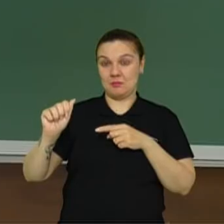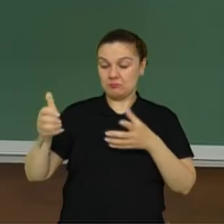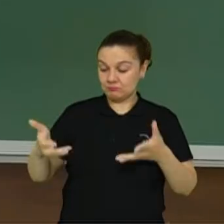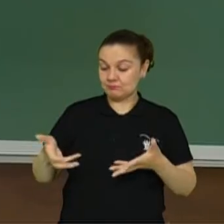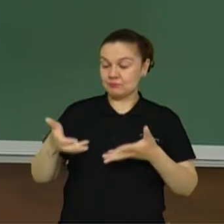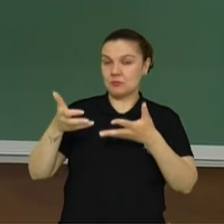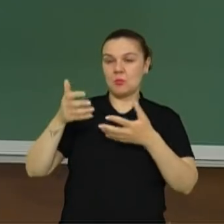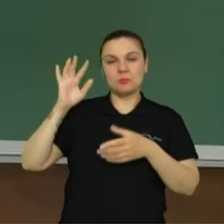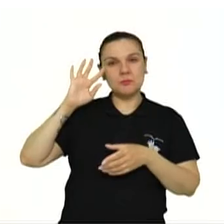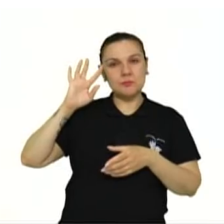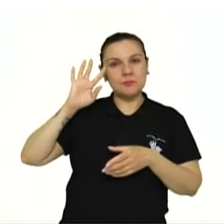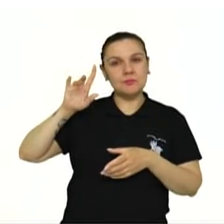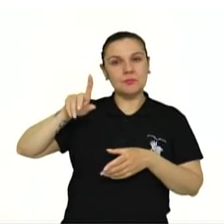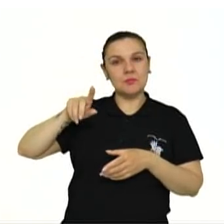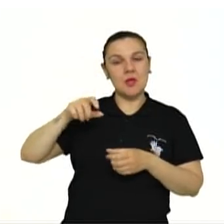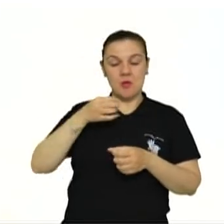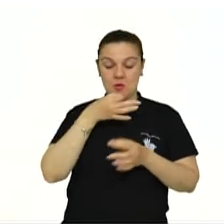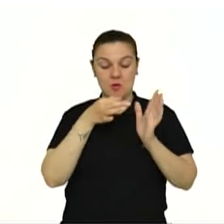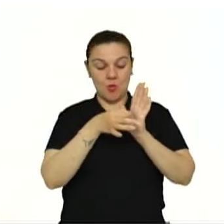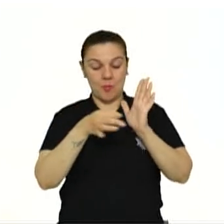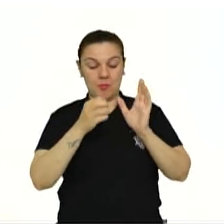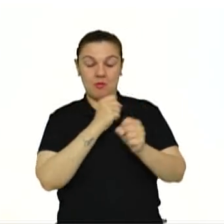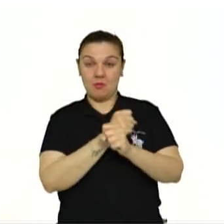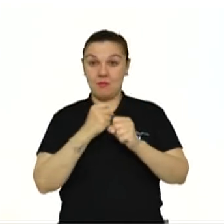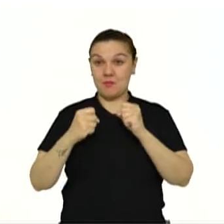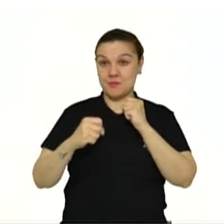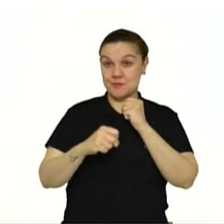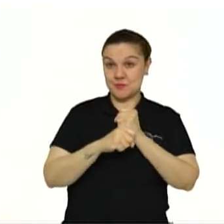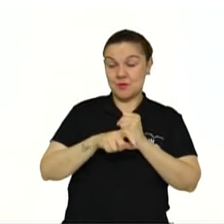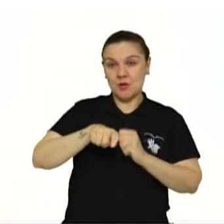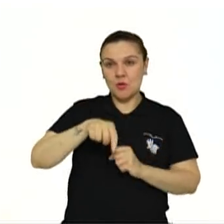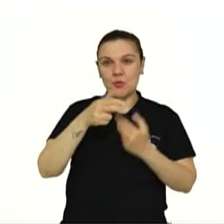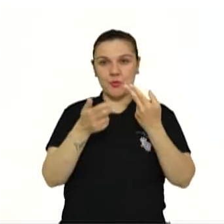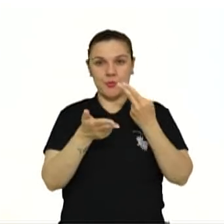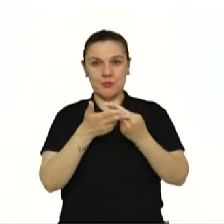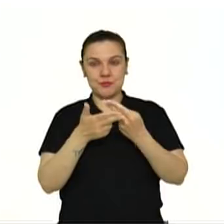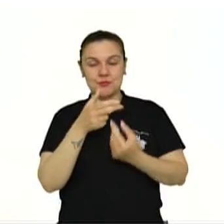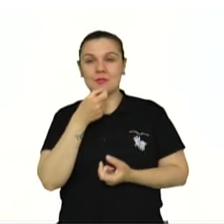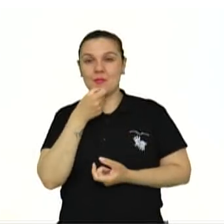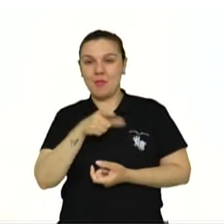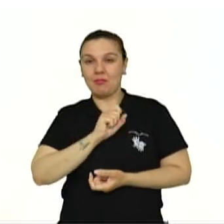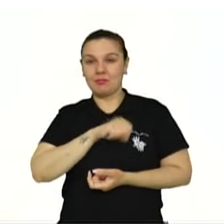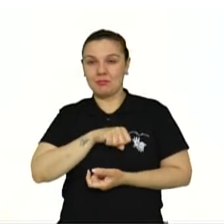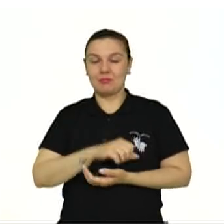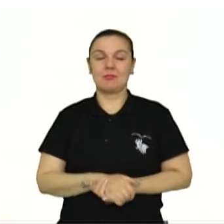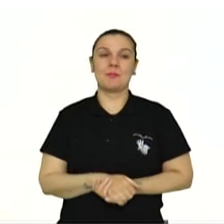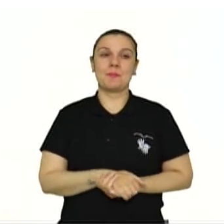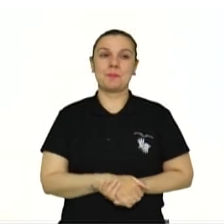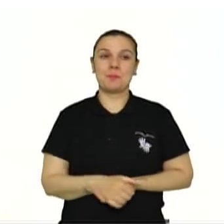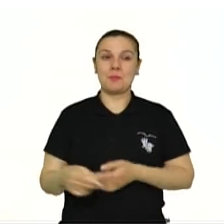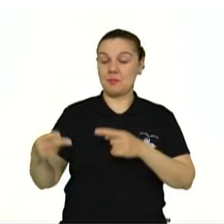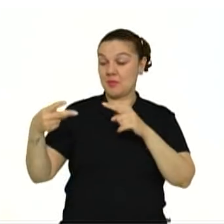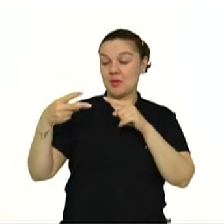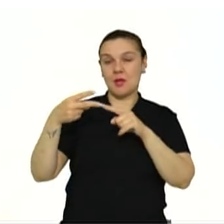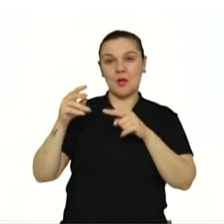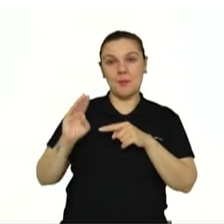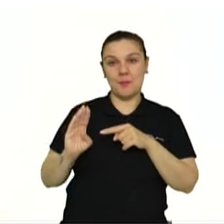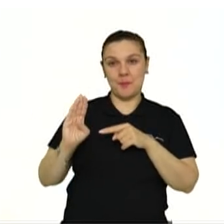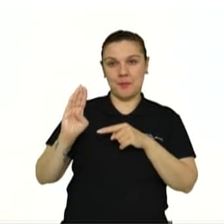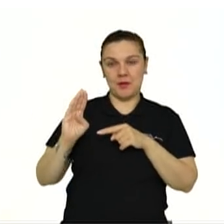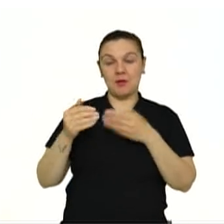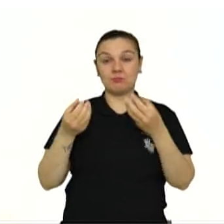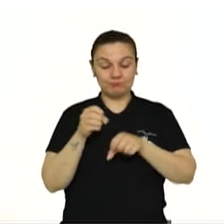promover uma reflexão e crítica social utilizando-se de humor e ironia. É deixar o